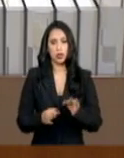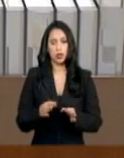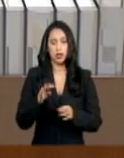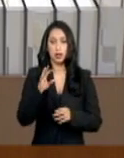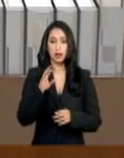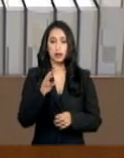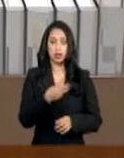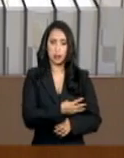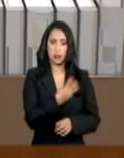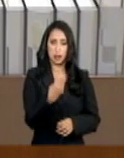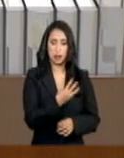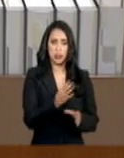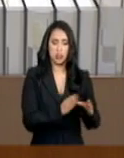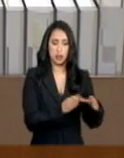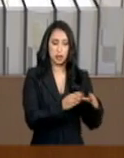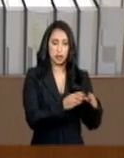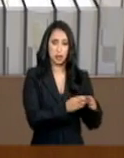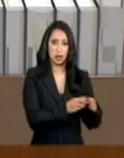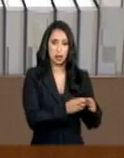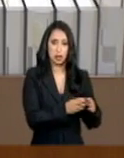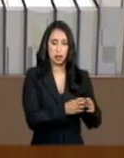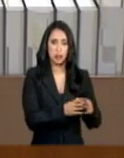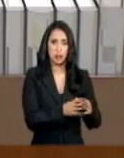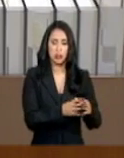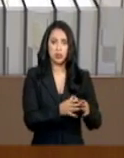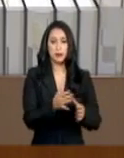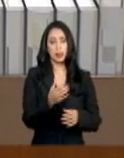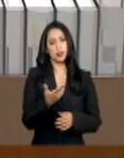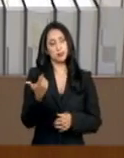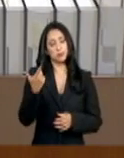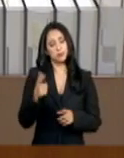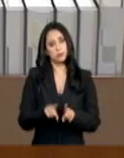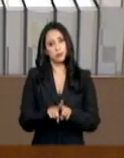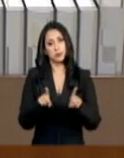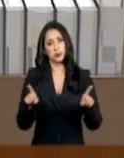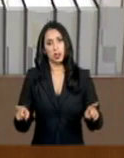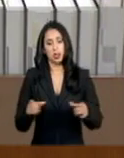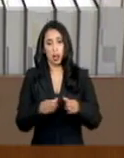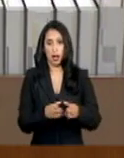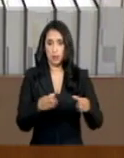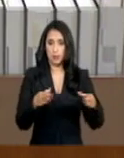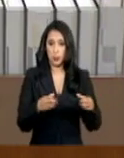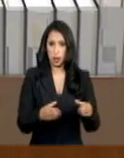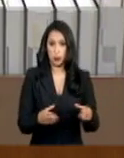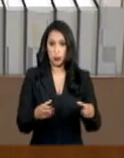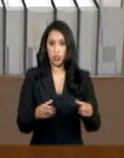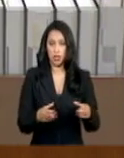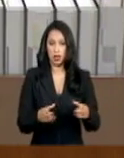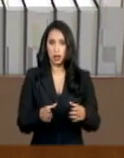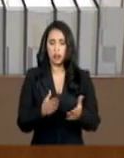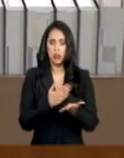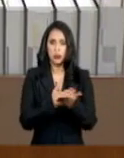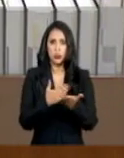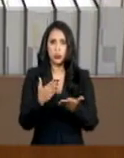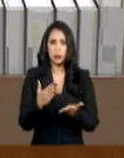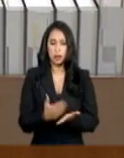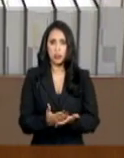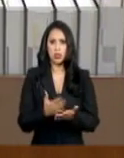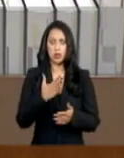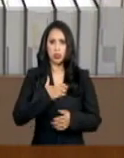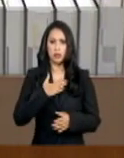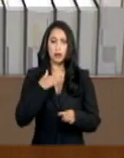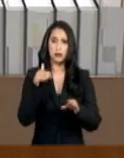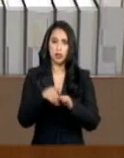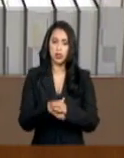3ª região todavia formou se uma maioria e eu logo no início também do meu no meu voto disse que